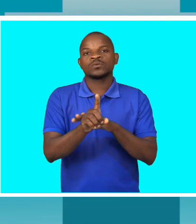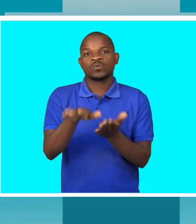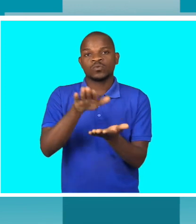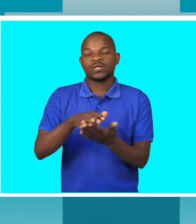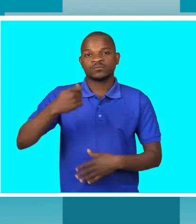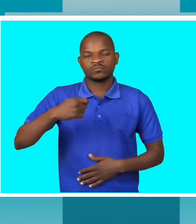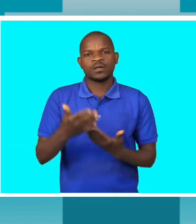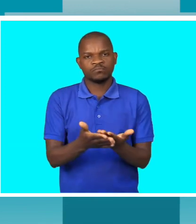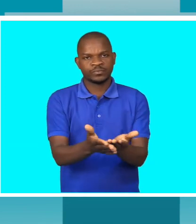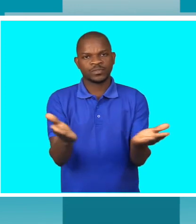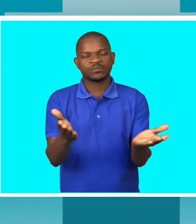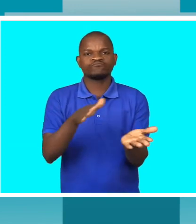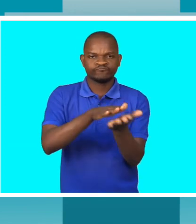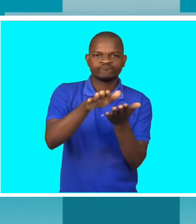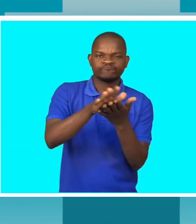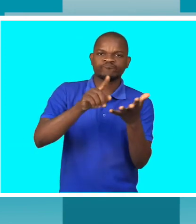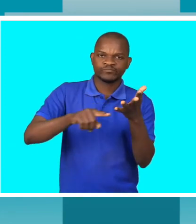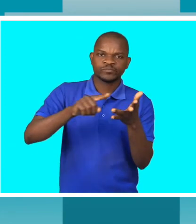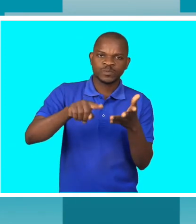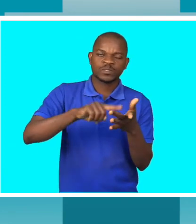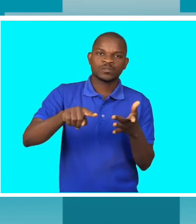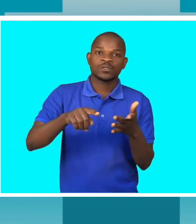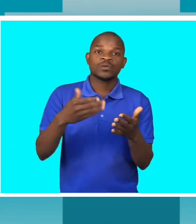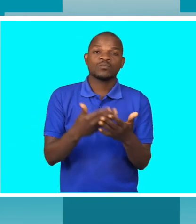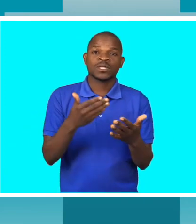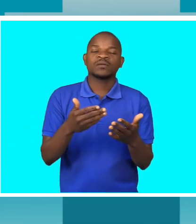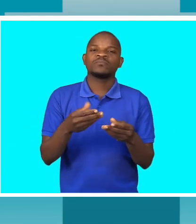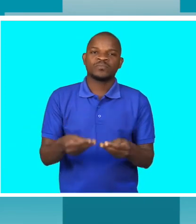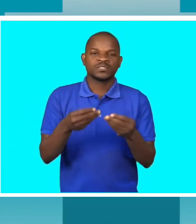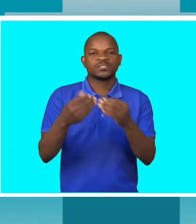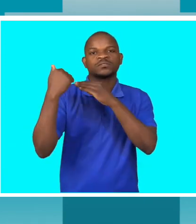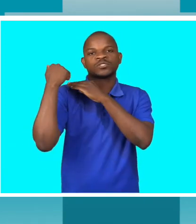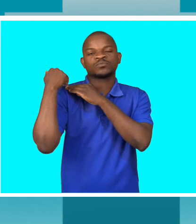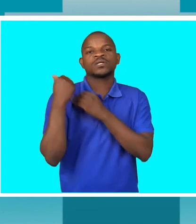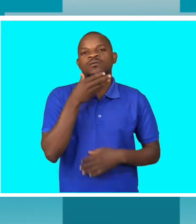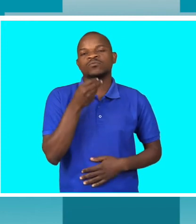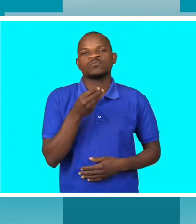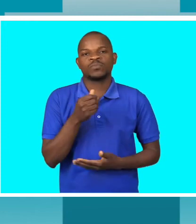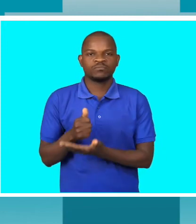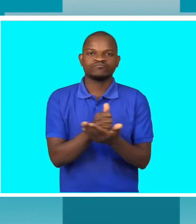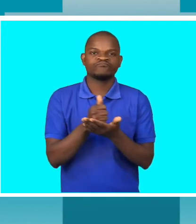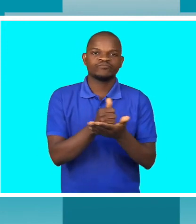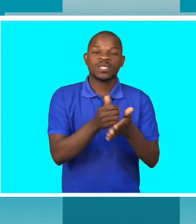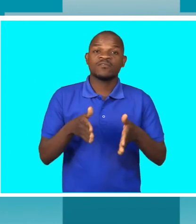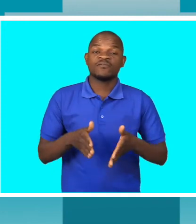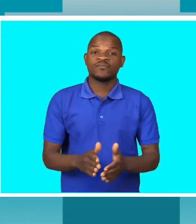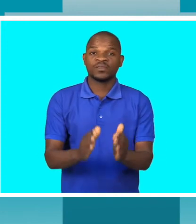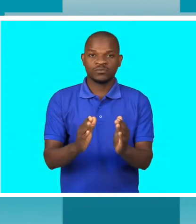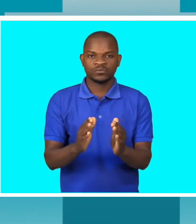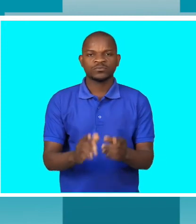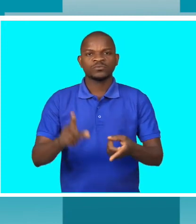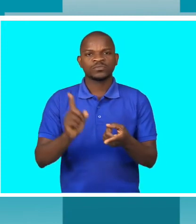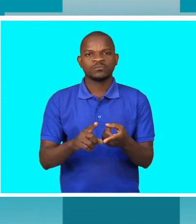a assumir o seu filho nos termos da lei e se esta mulher vier a contrair uma doença de transmissão sexual em particular o HIV-Cin